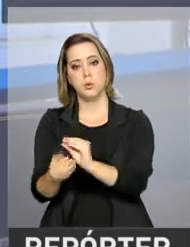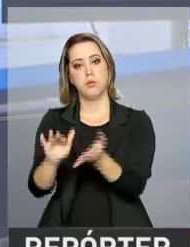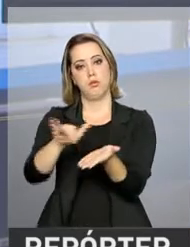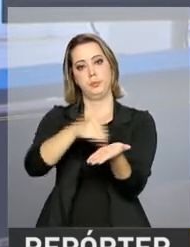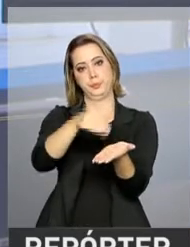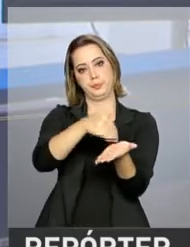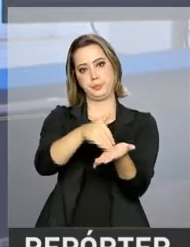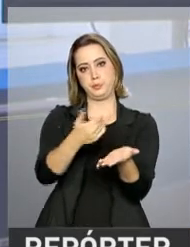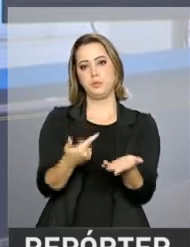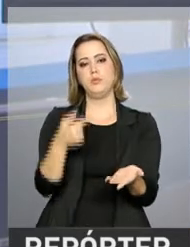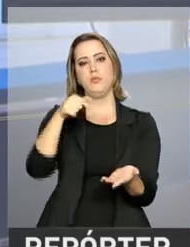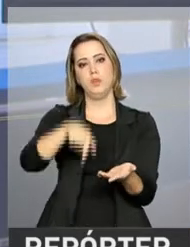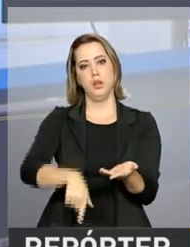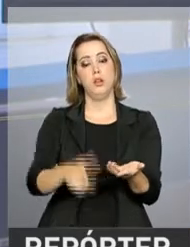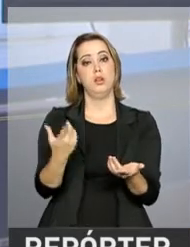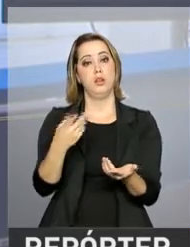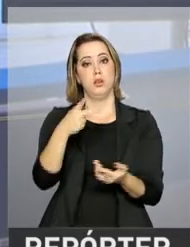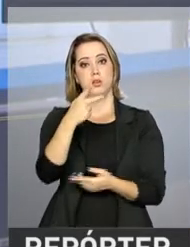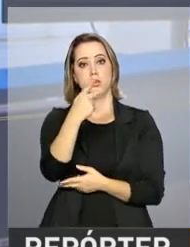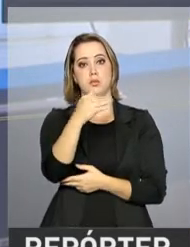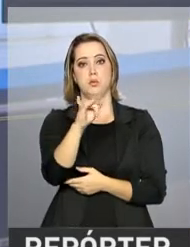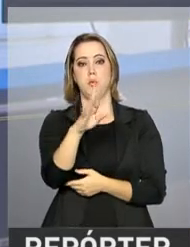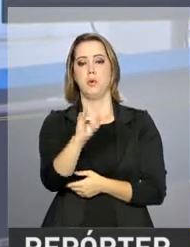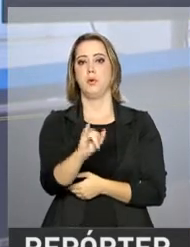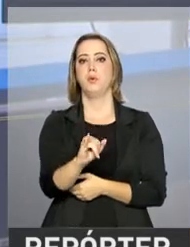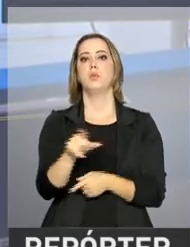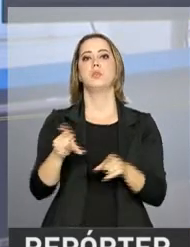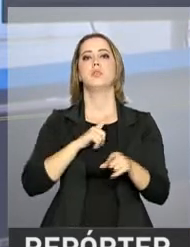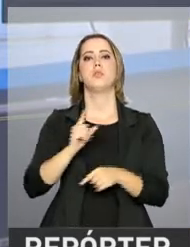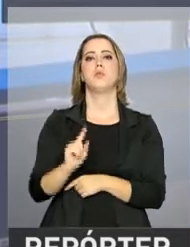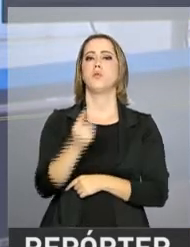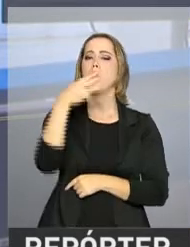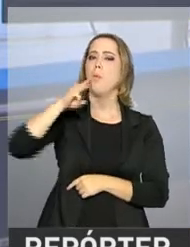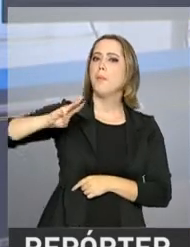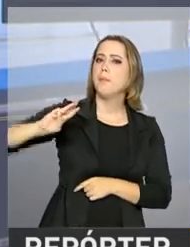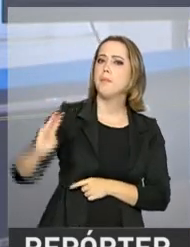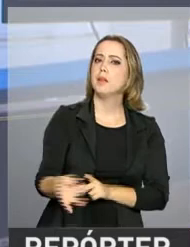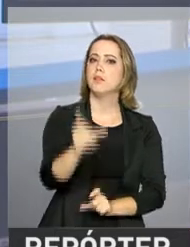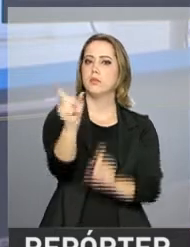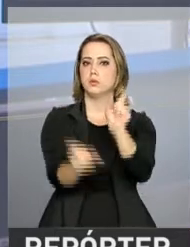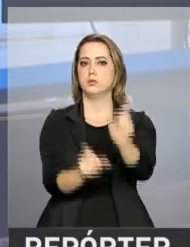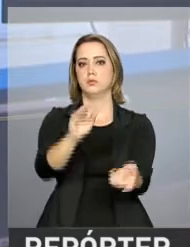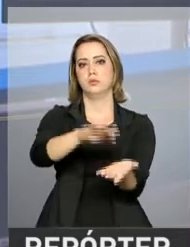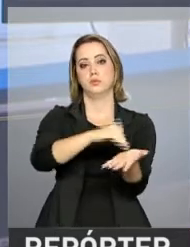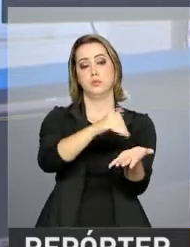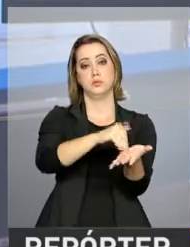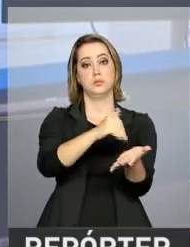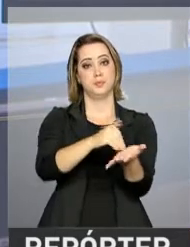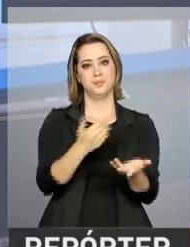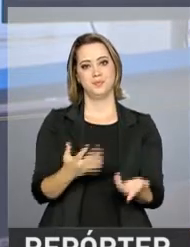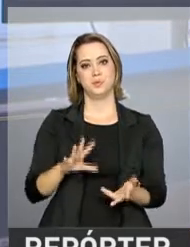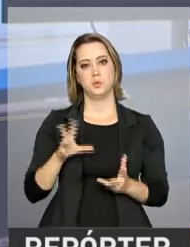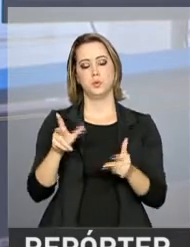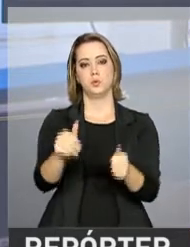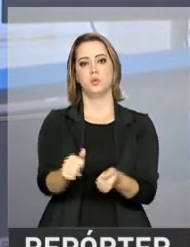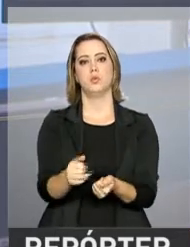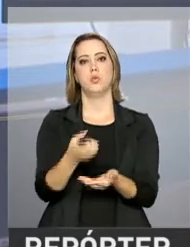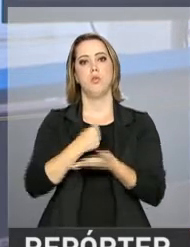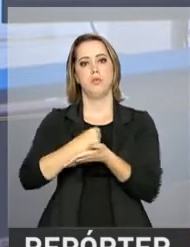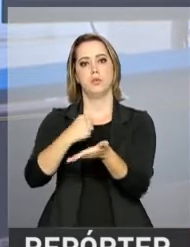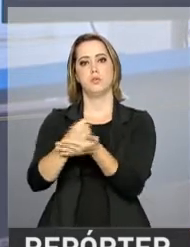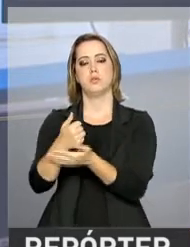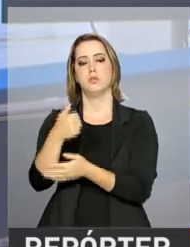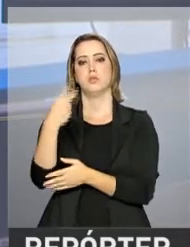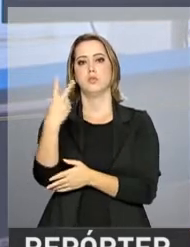inscrição esta edição do prouni teve mais de um milhão e meio de candidatos inscritos na primeira chamada no total foram ofertadas